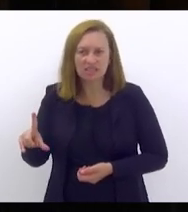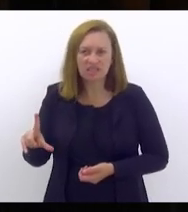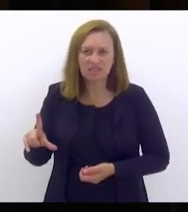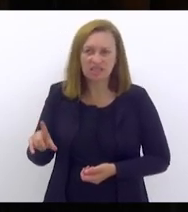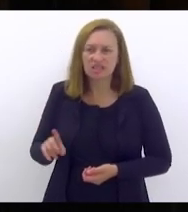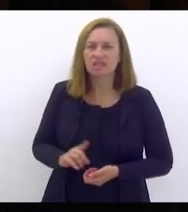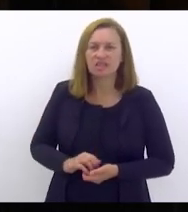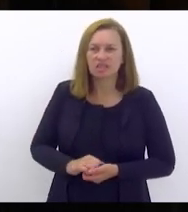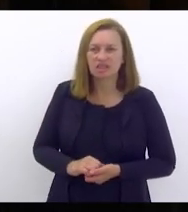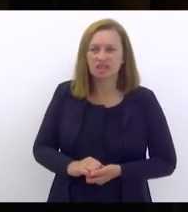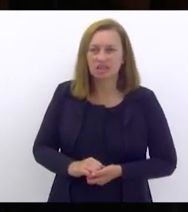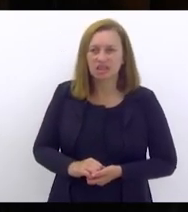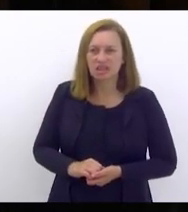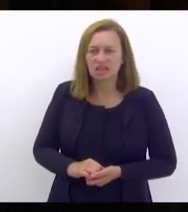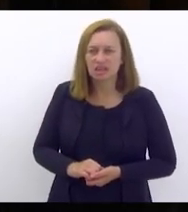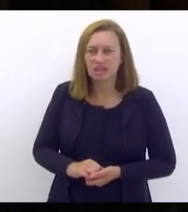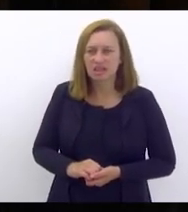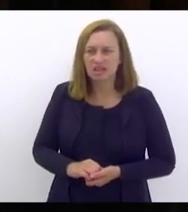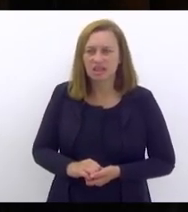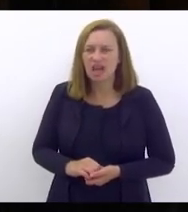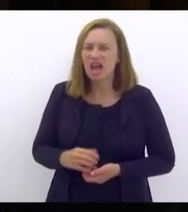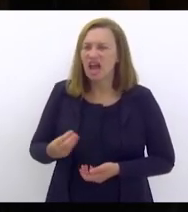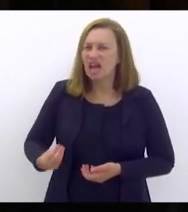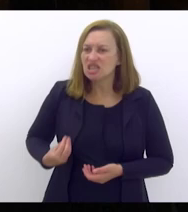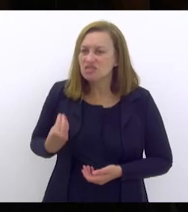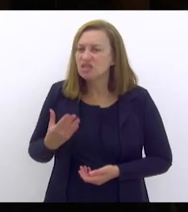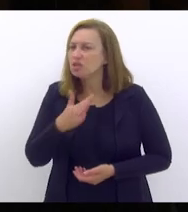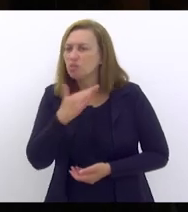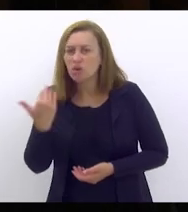Aquelas vidas que foram embora, ninguém vai trazer mais.